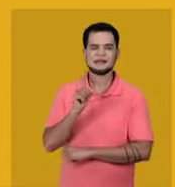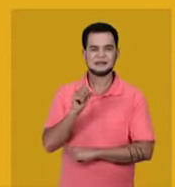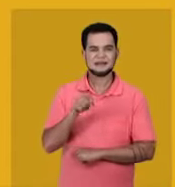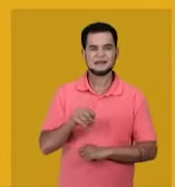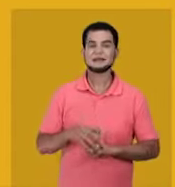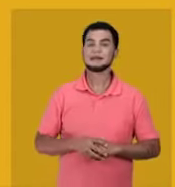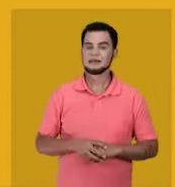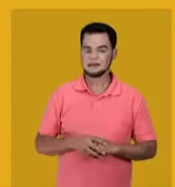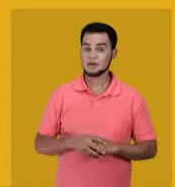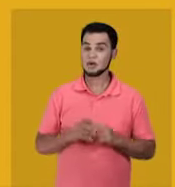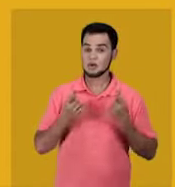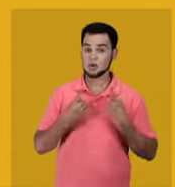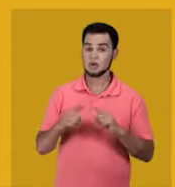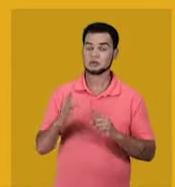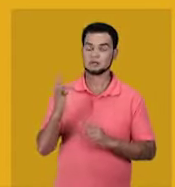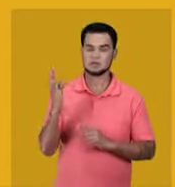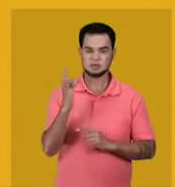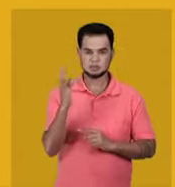contra a tuberculose.